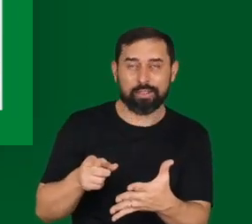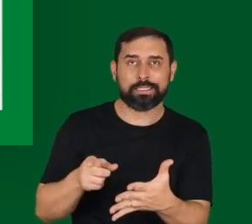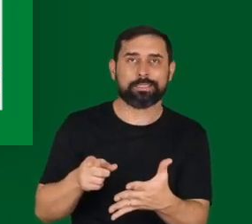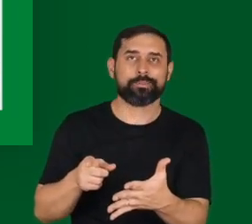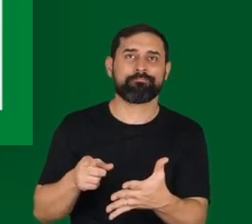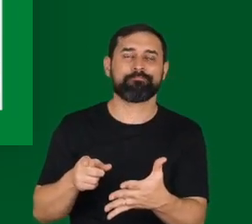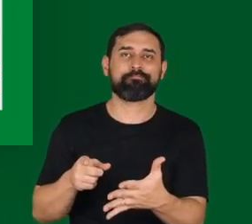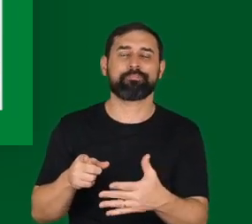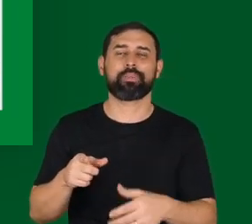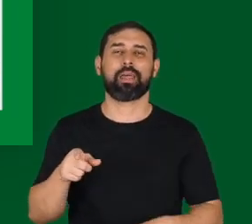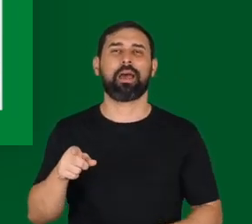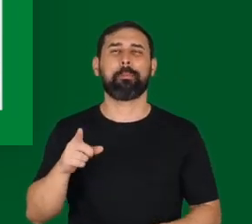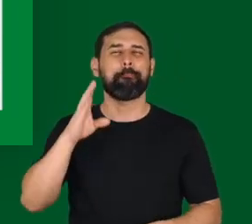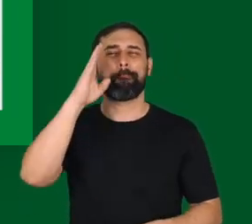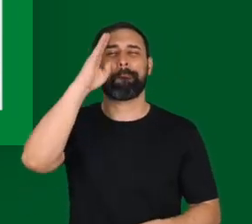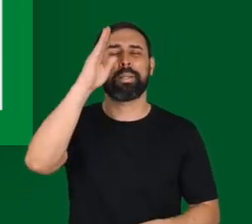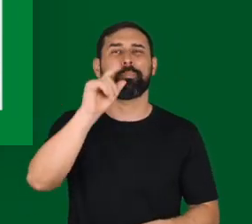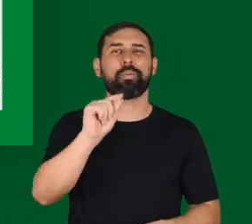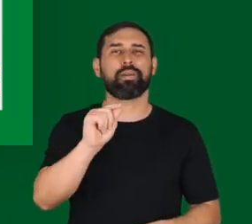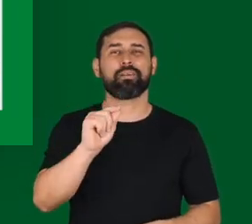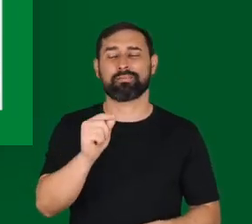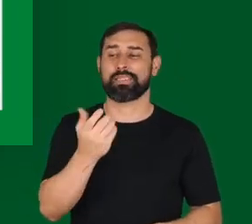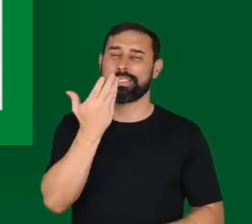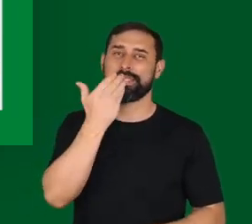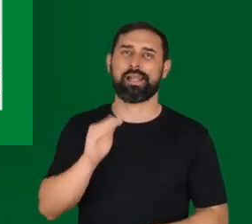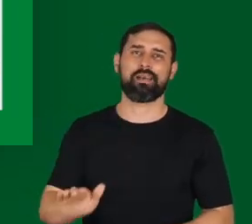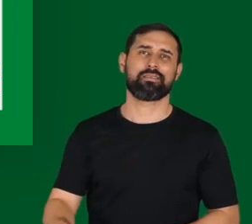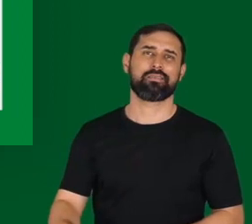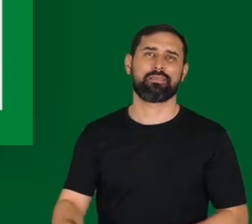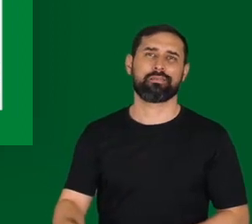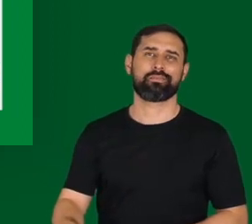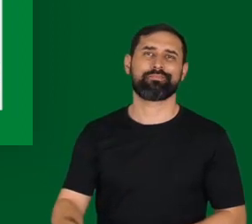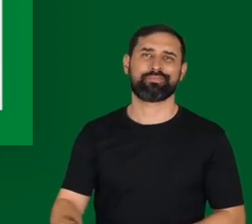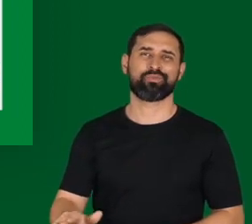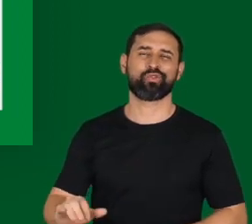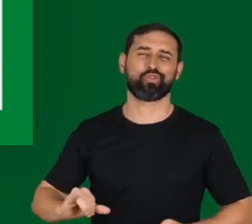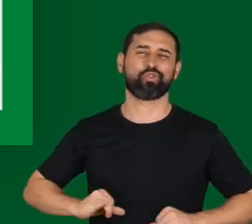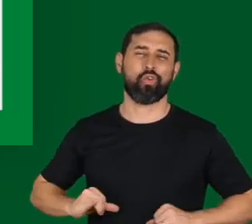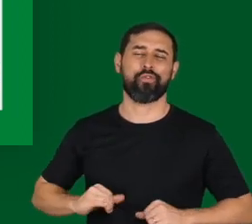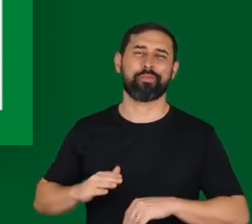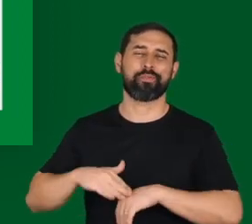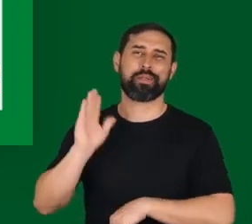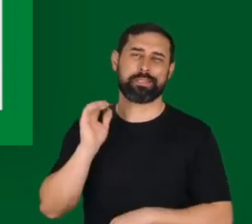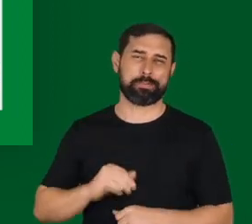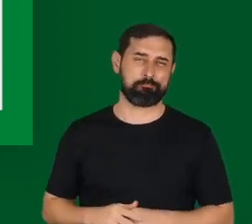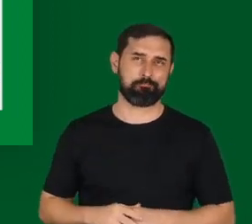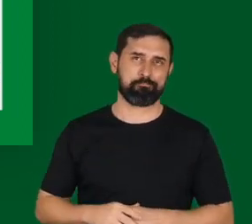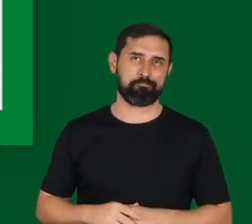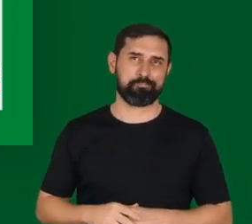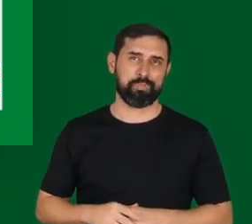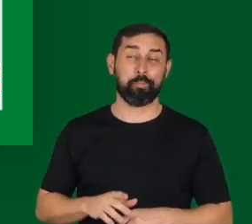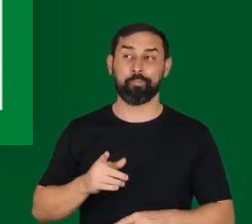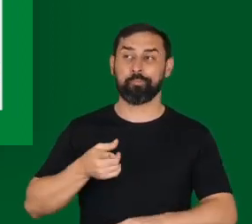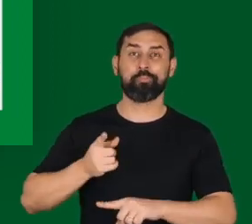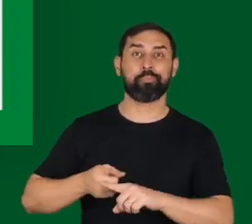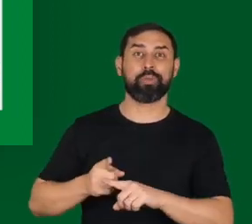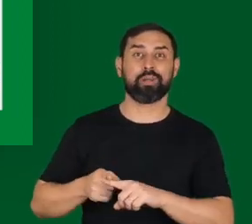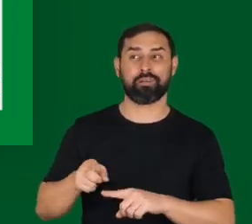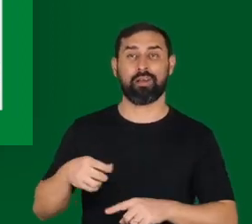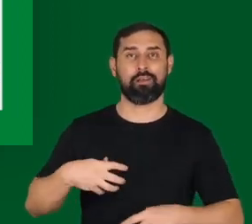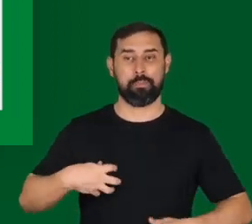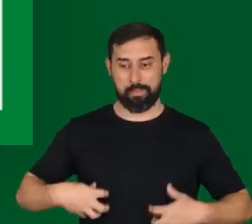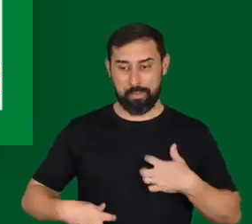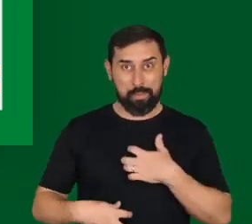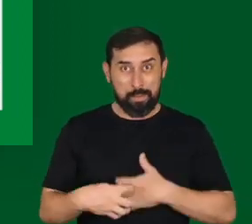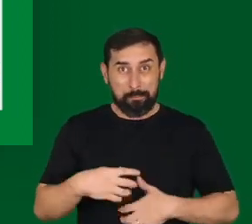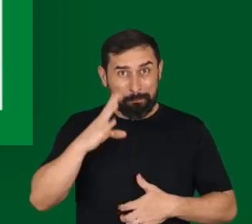esse impacto de energia, ele é mais intenso na criança por conta de todas essas características, transmitindo, assim, essa